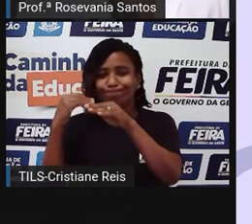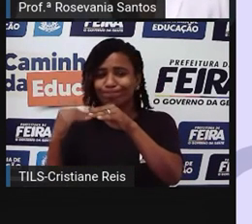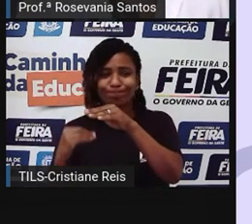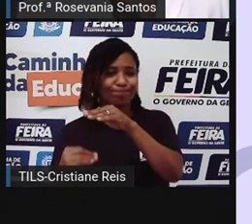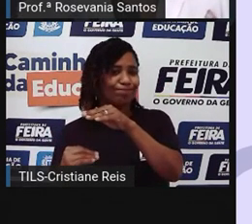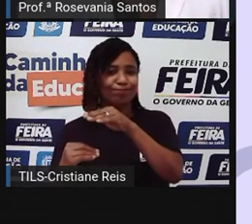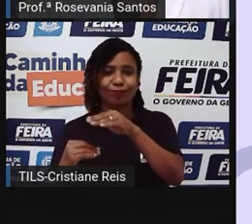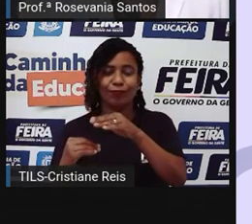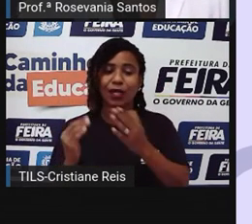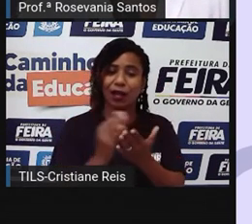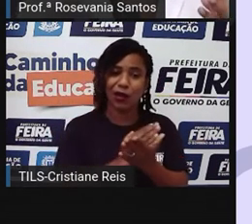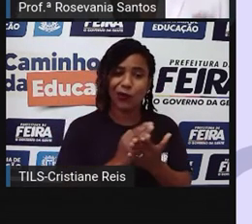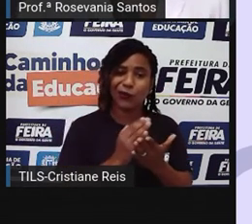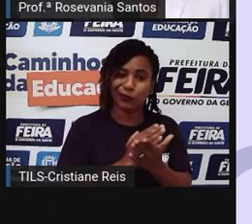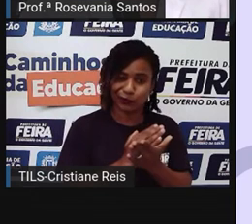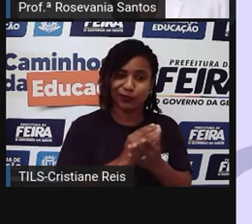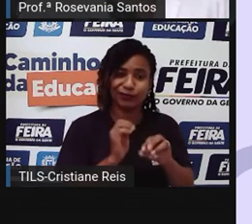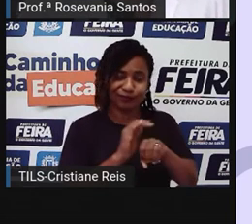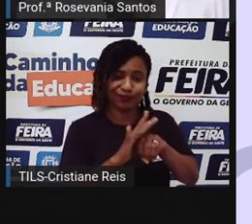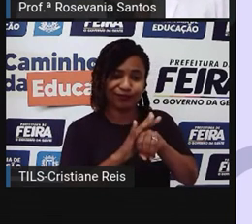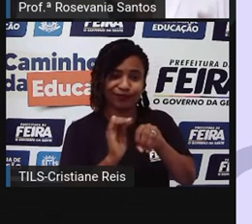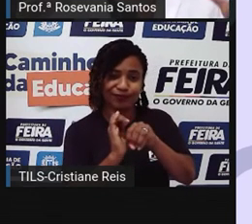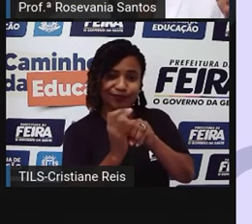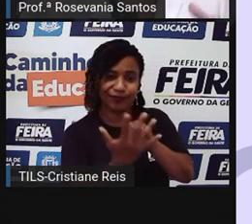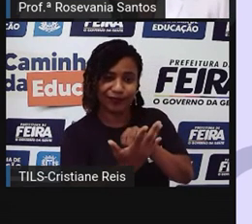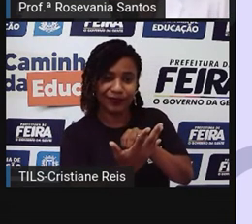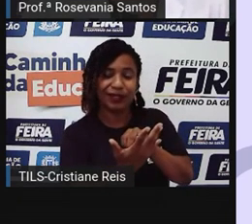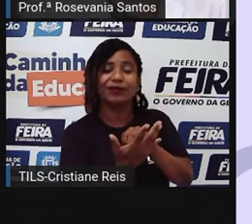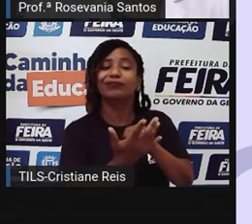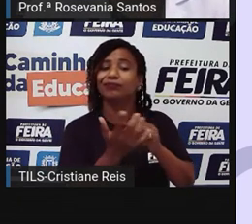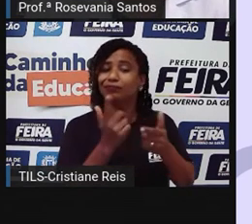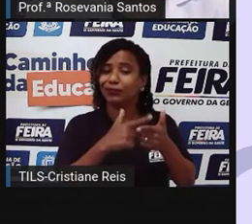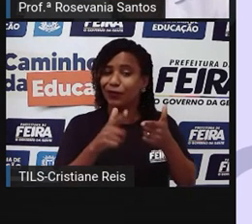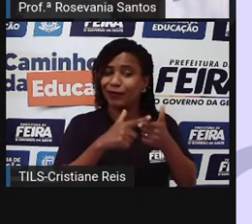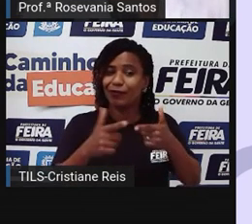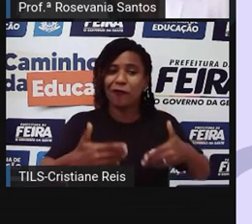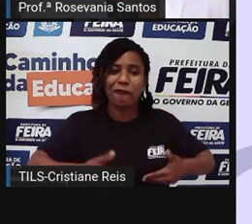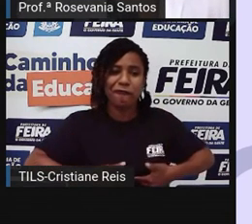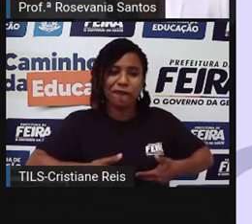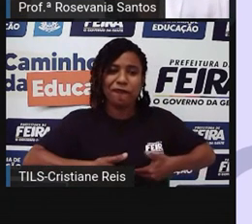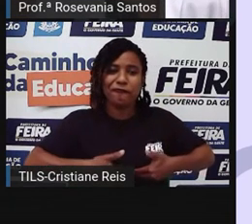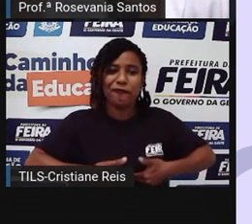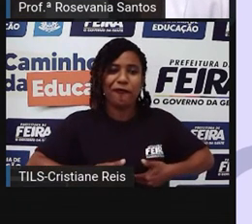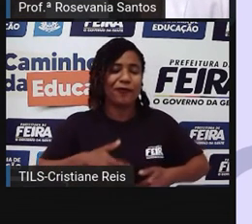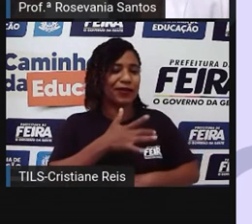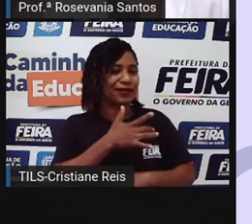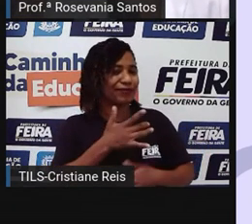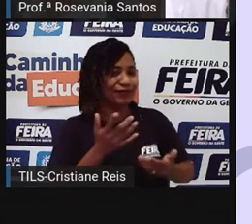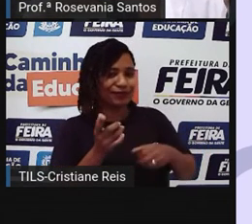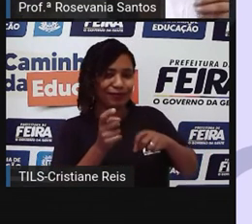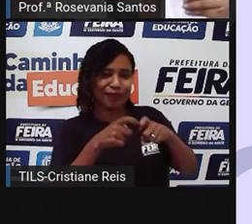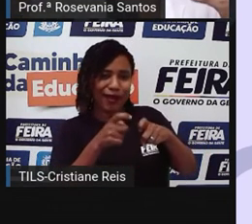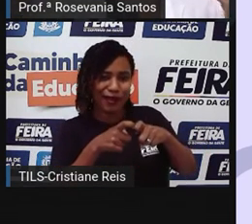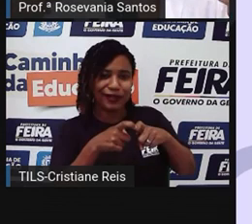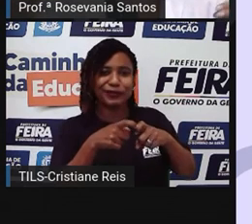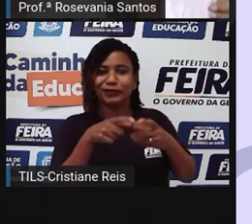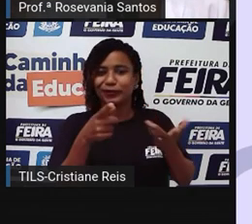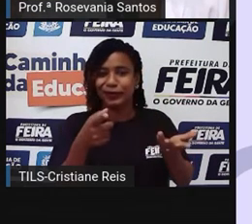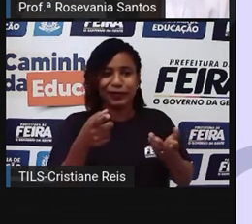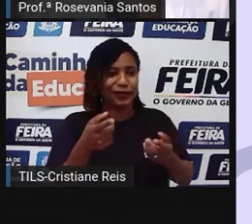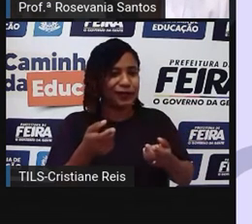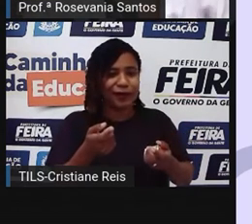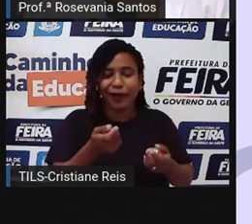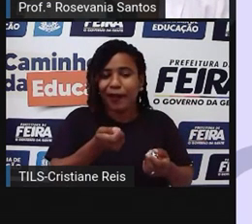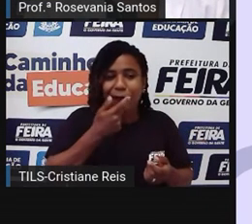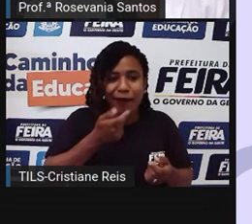pandemia, onde nós percebemos que muitas pessoas estão passando fome, muitas pessoas não têm acesso à saúde. Só nessa própria distribuição mesmo